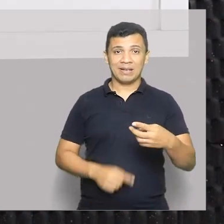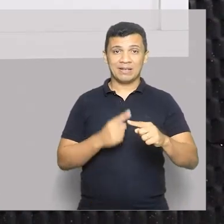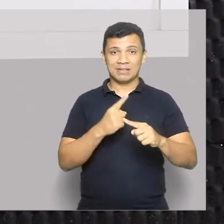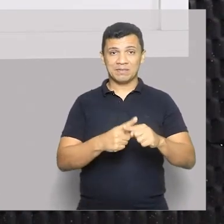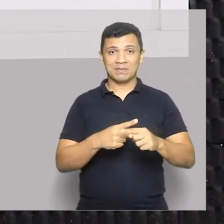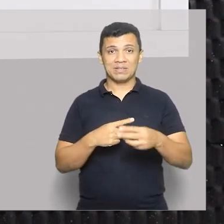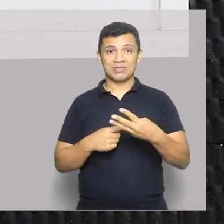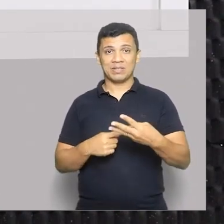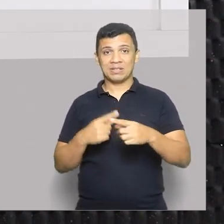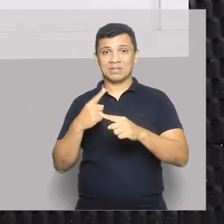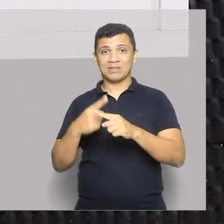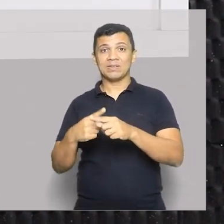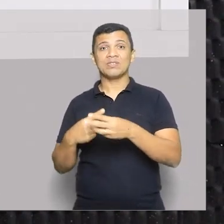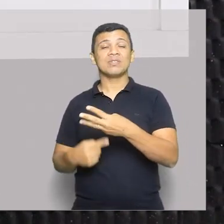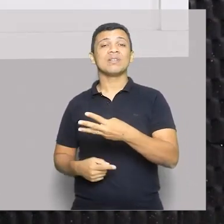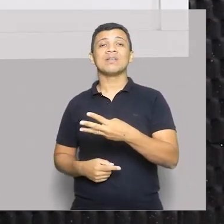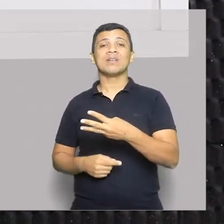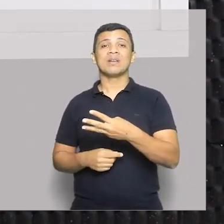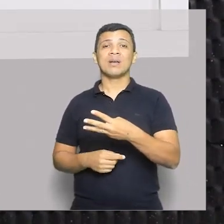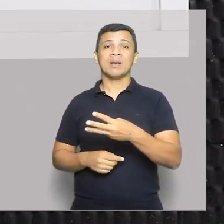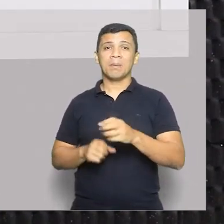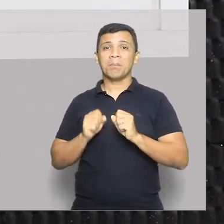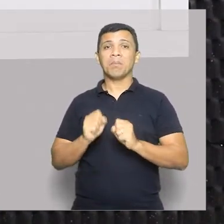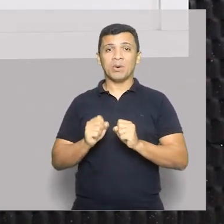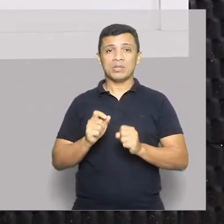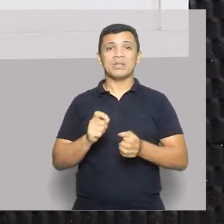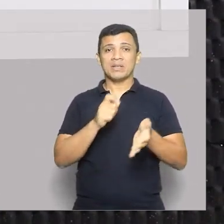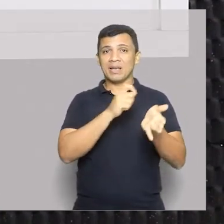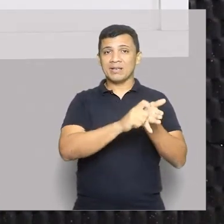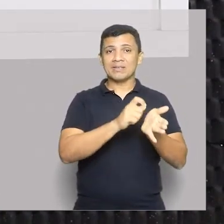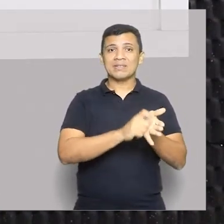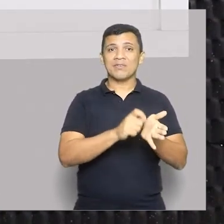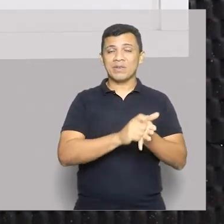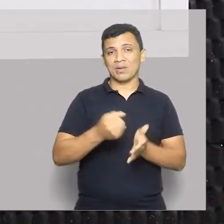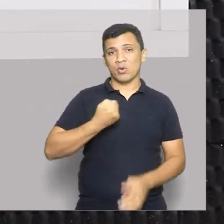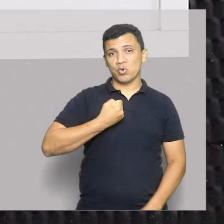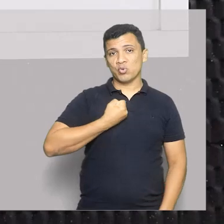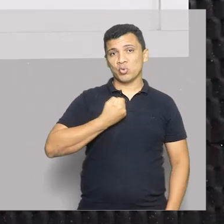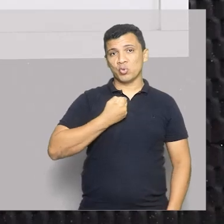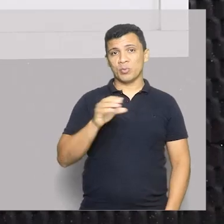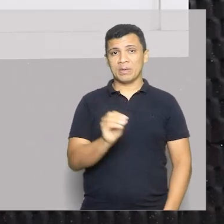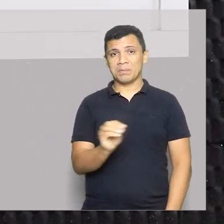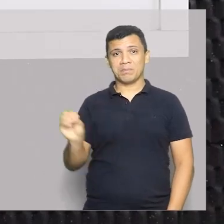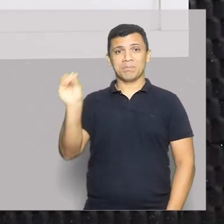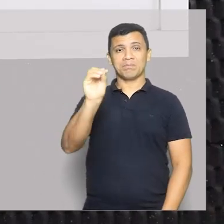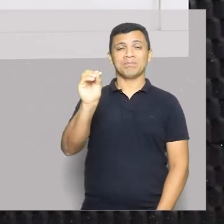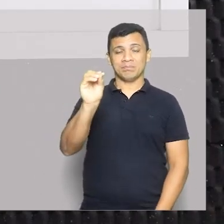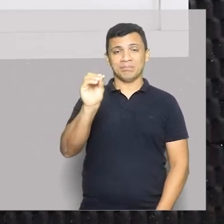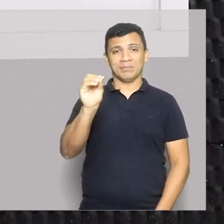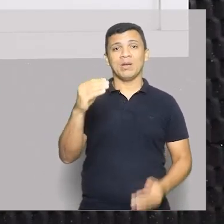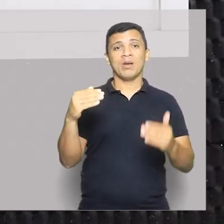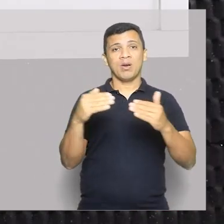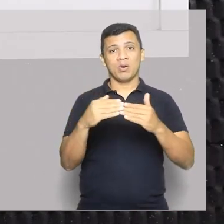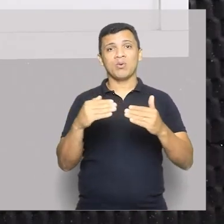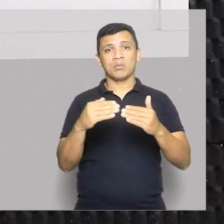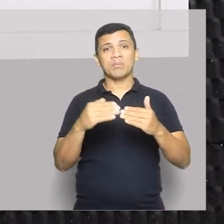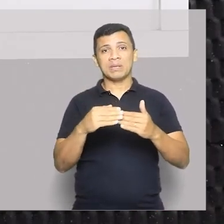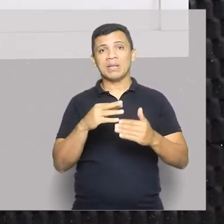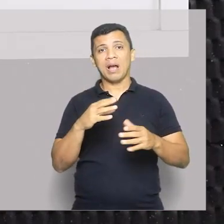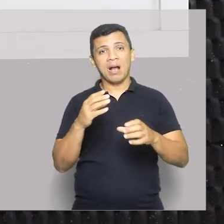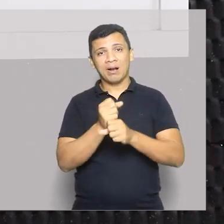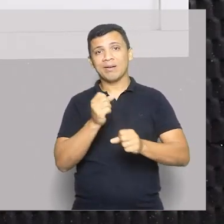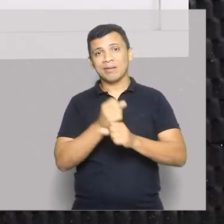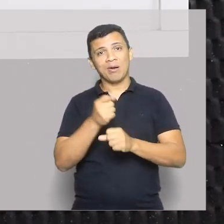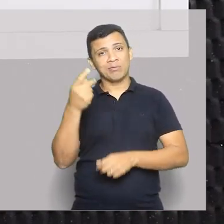vezes 3, você pode escrever na forma de potência, né? Adequando ao seu cálculo a como está no enunciado,